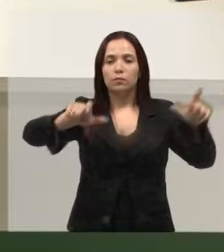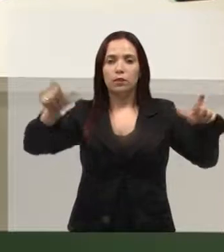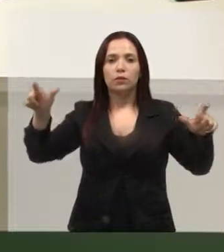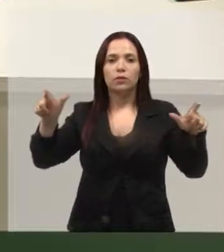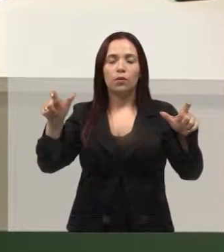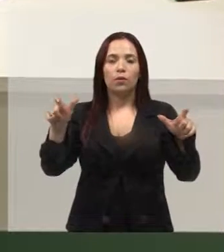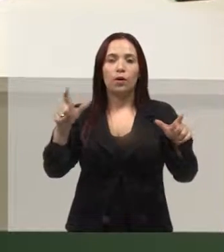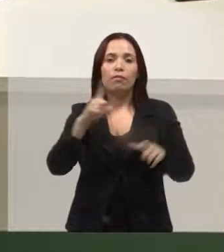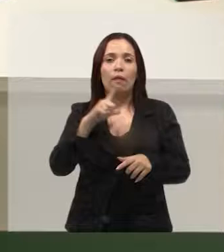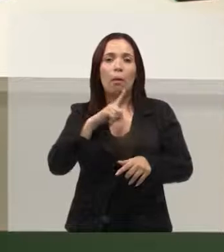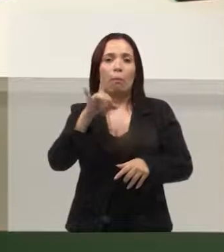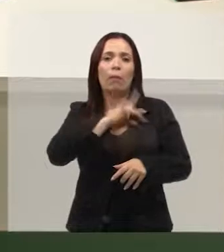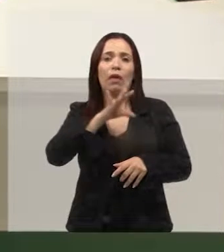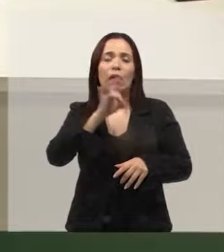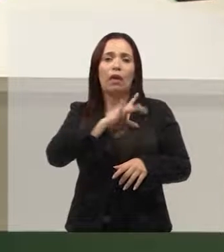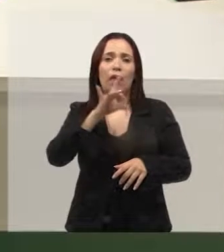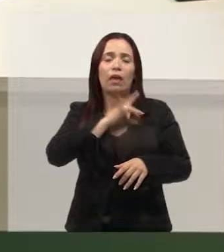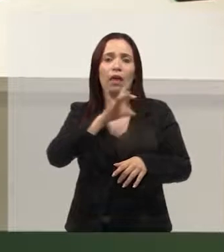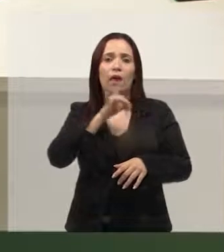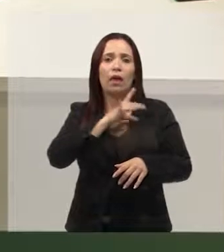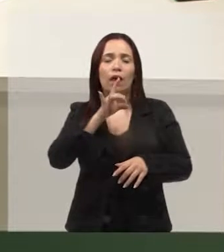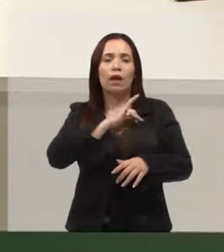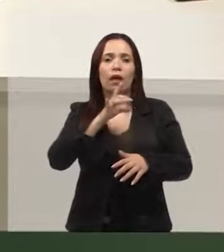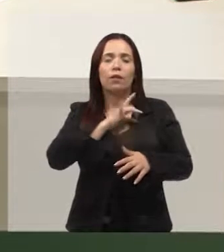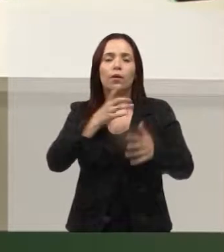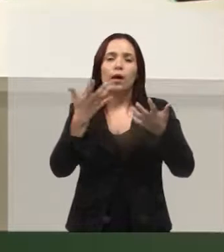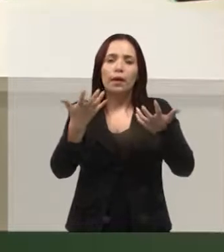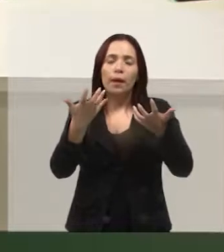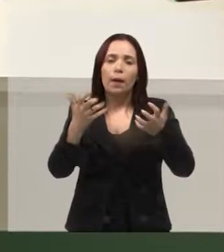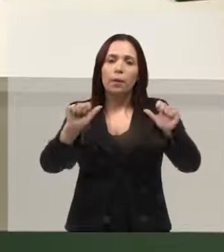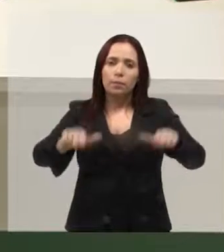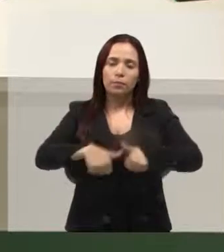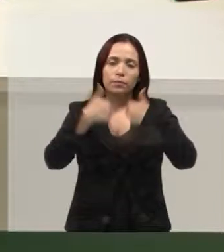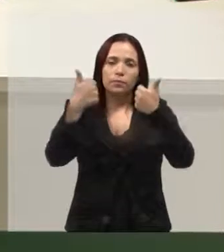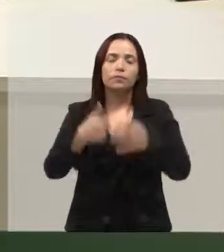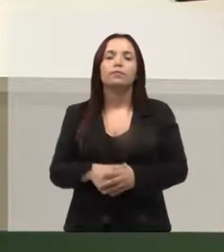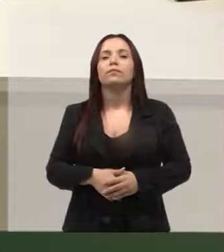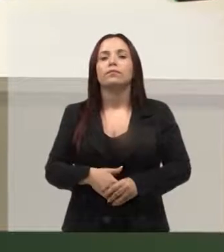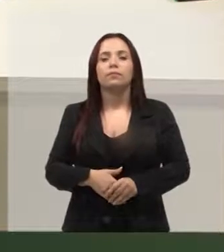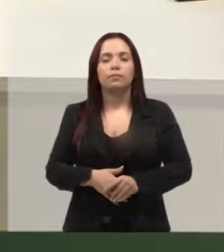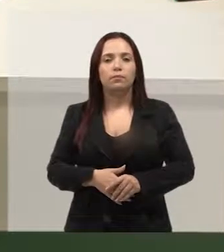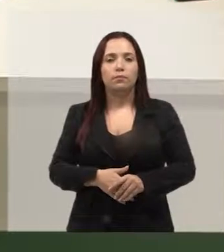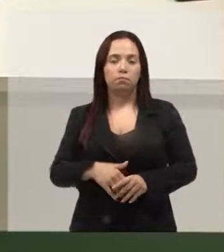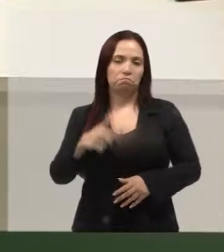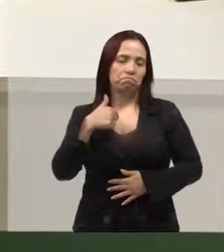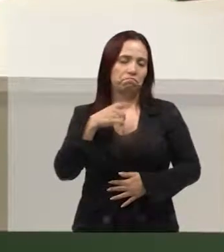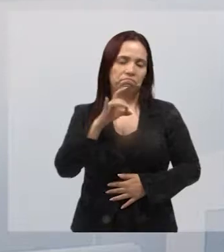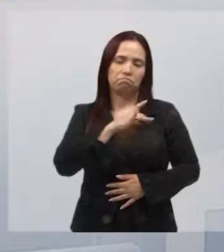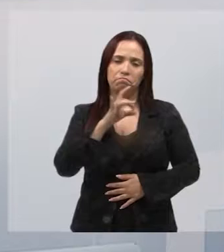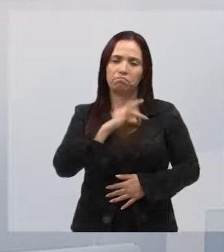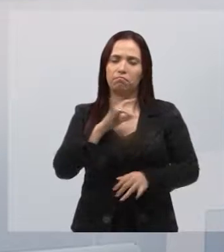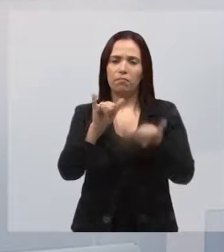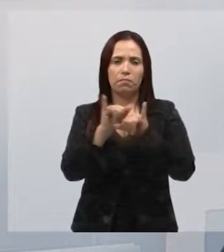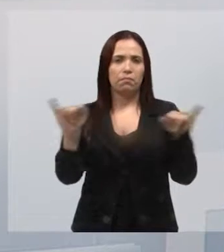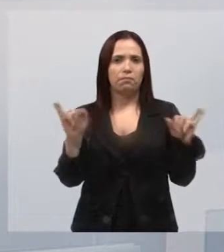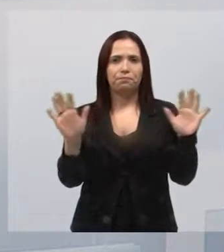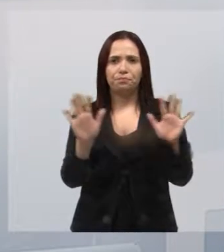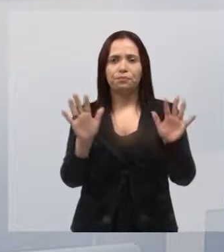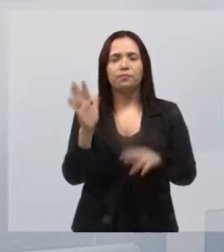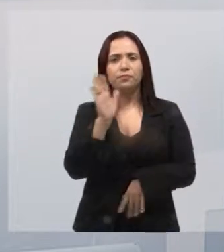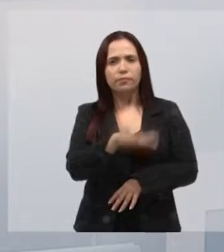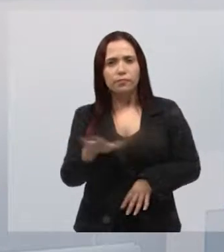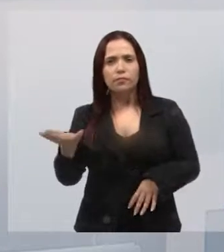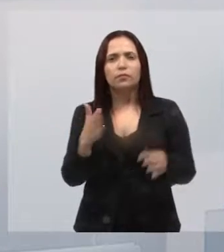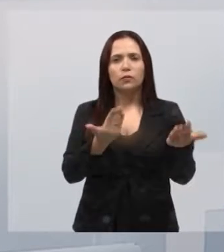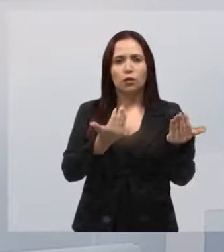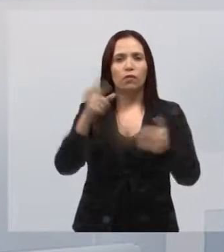inclusive, né? A possibilidade de recuperar esses jovens que hoje está pedido, né, vereador? E eu não tenho medo de lhe dizer uma coisa. As crianças, os